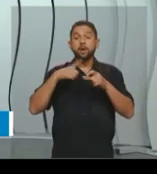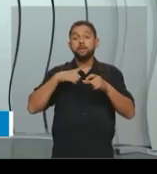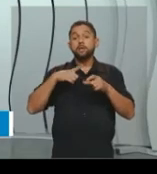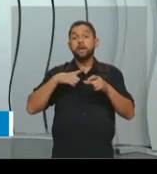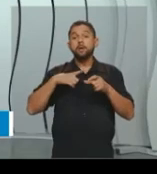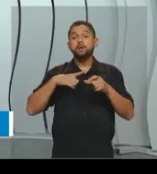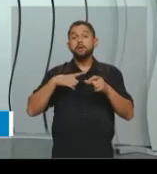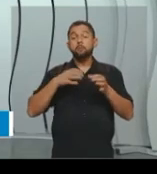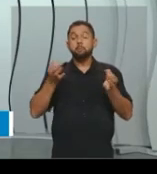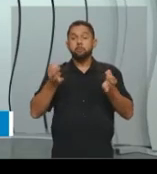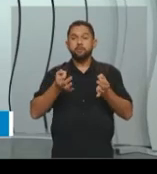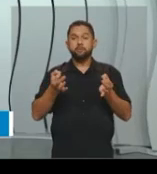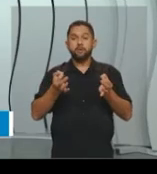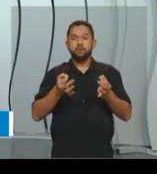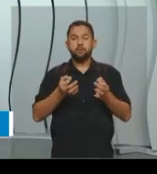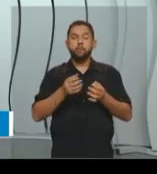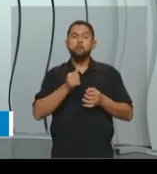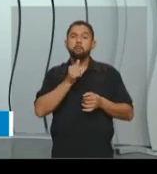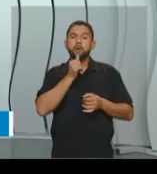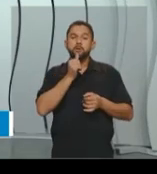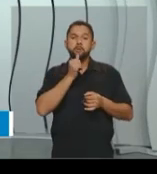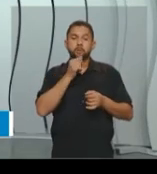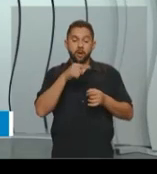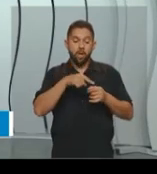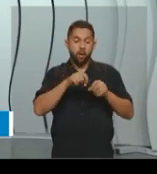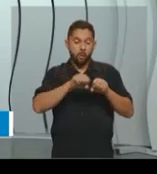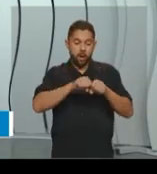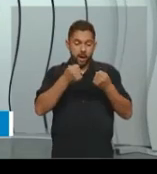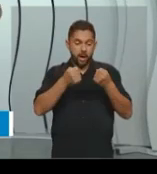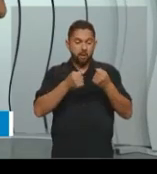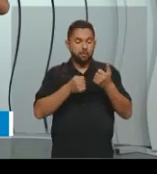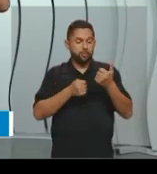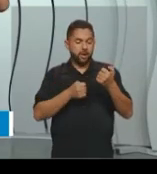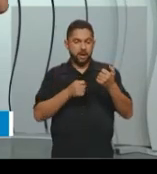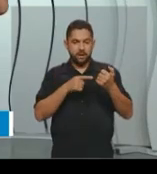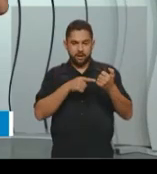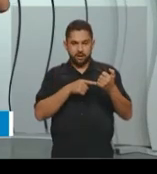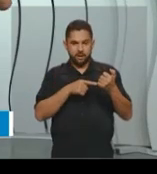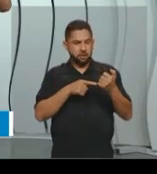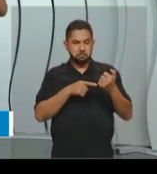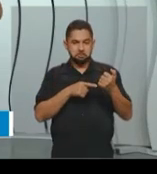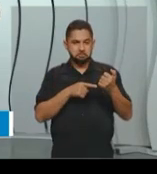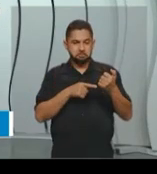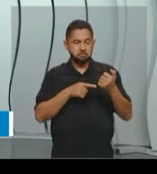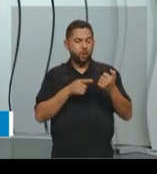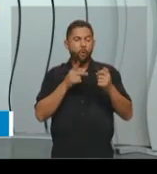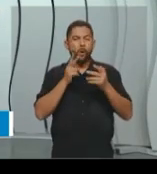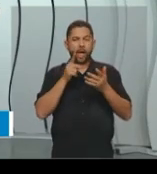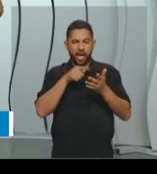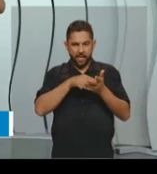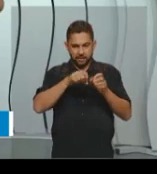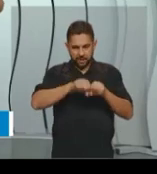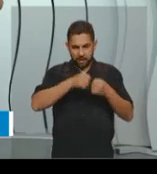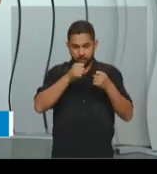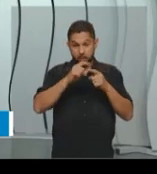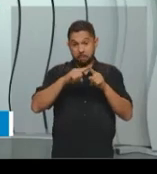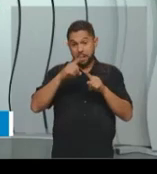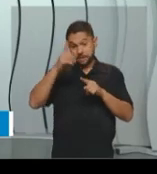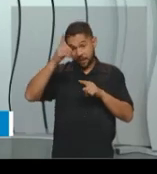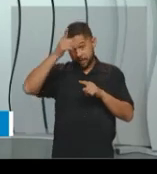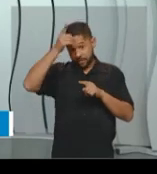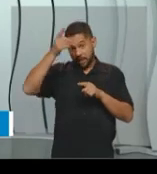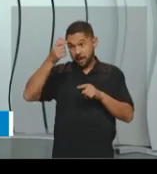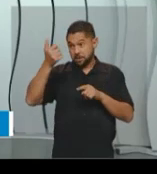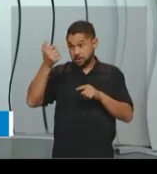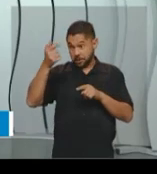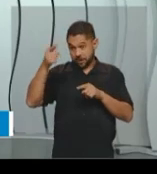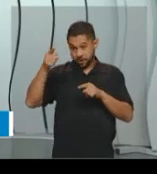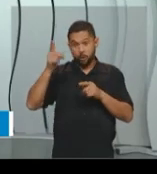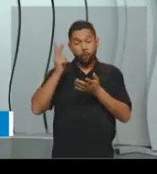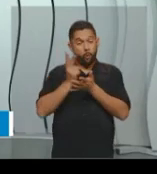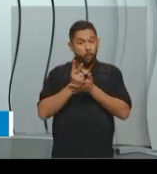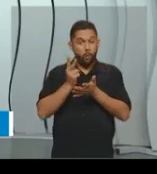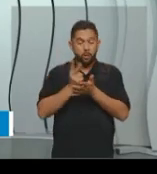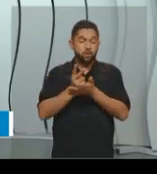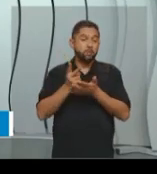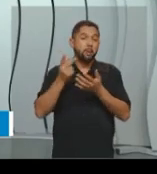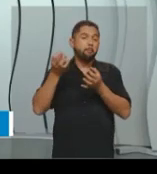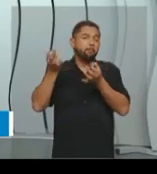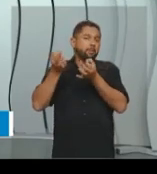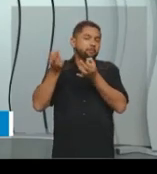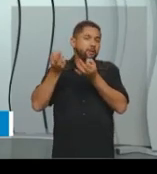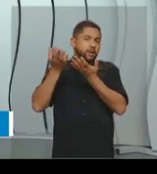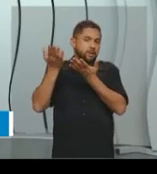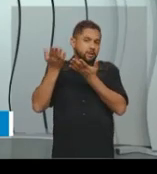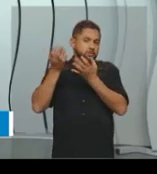acaso eu quebrar essa caneta aqui, eu não quebro a ideia de caneta. A ideia de caneta continua existindo. Se